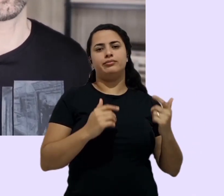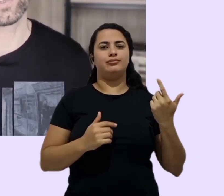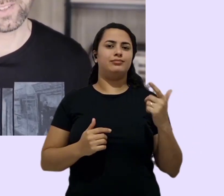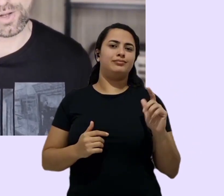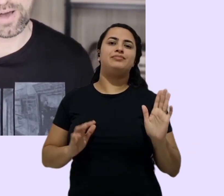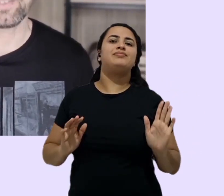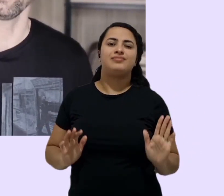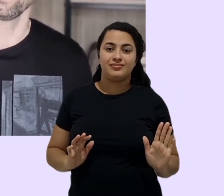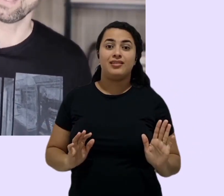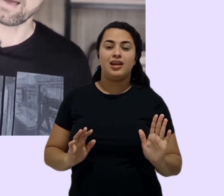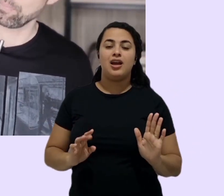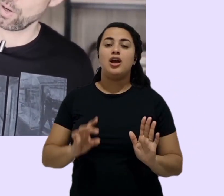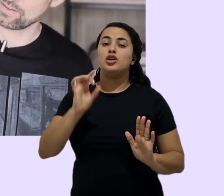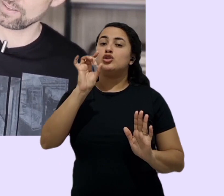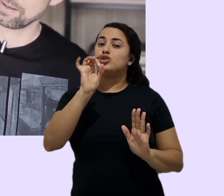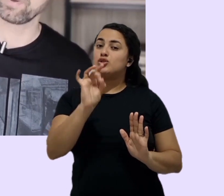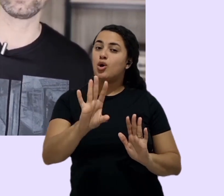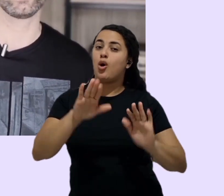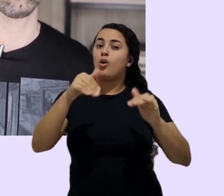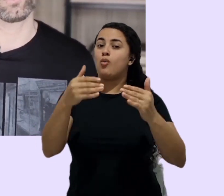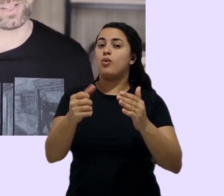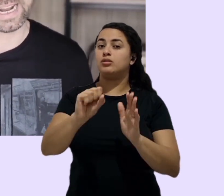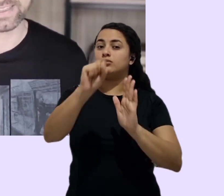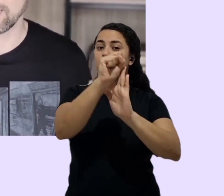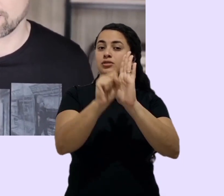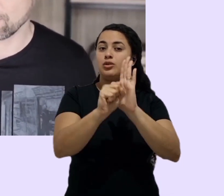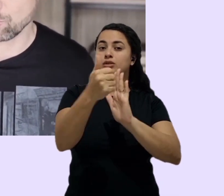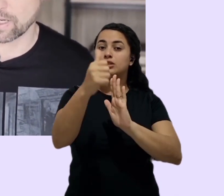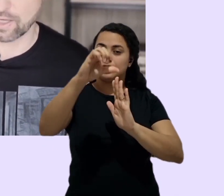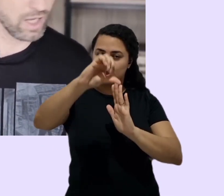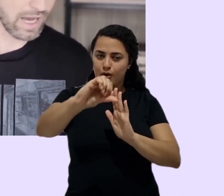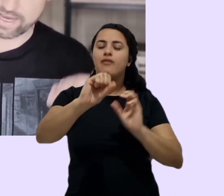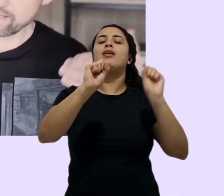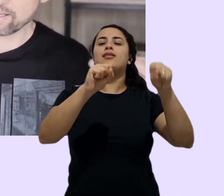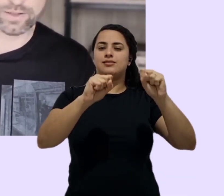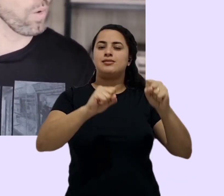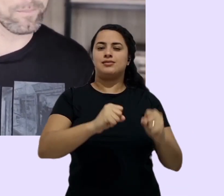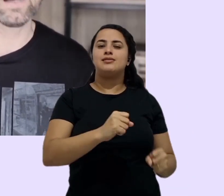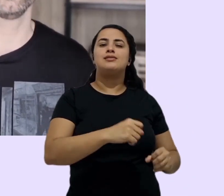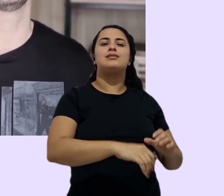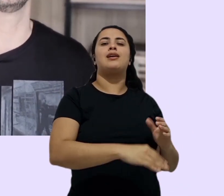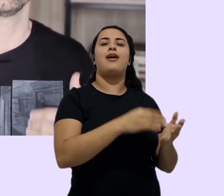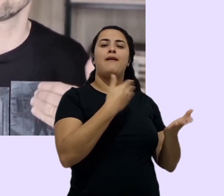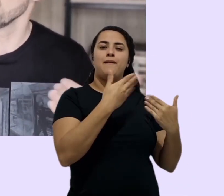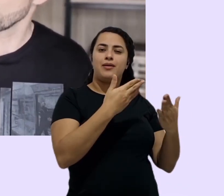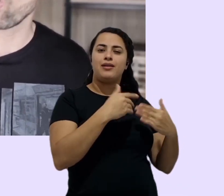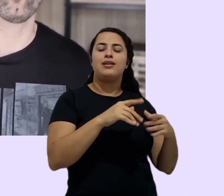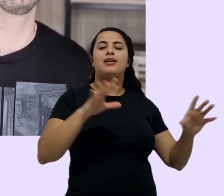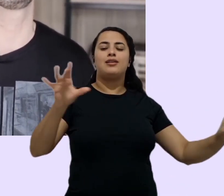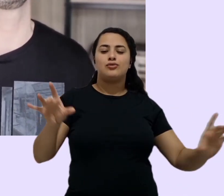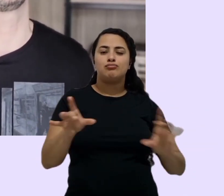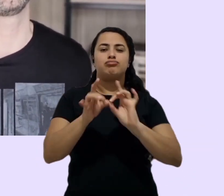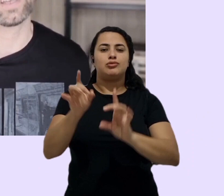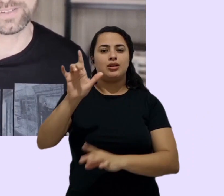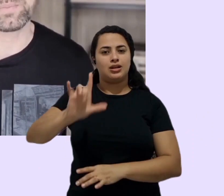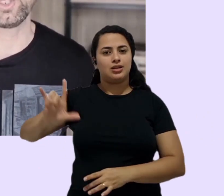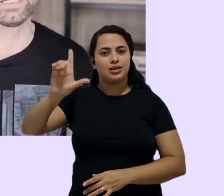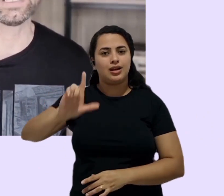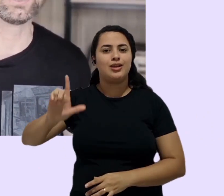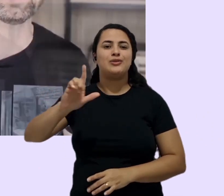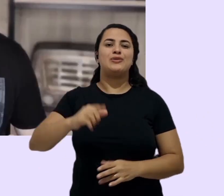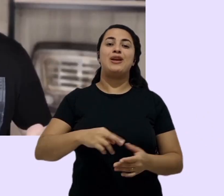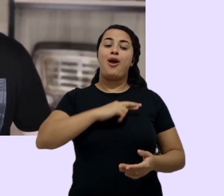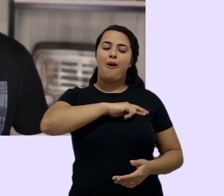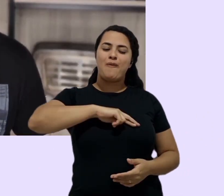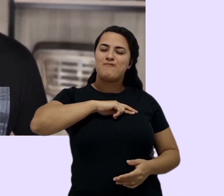partir do século XIX, a prosa também é considerada literatura. Aí entram romances, contos e assim